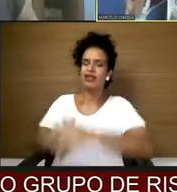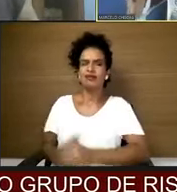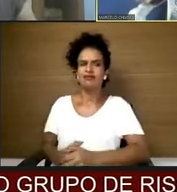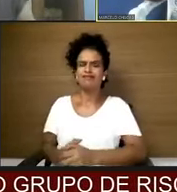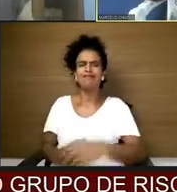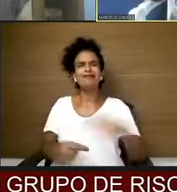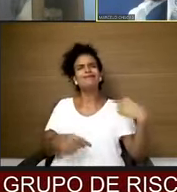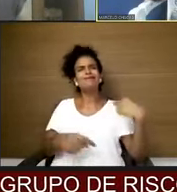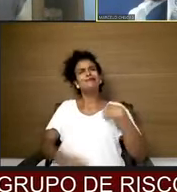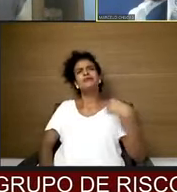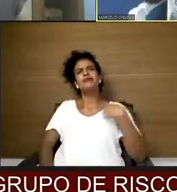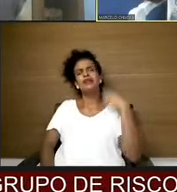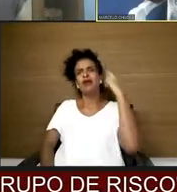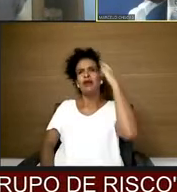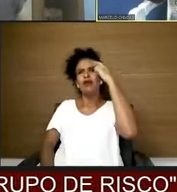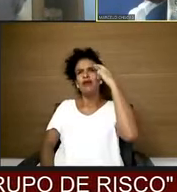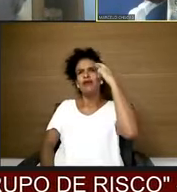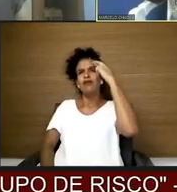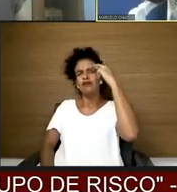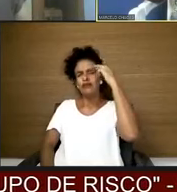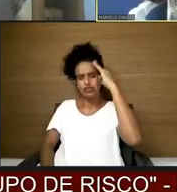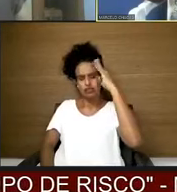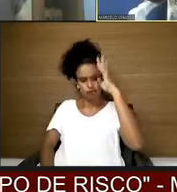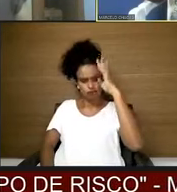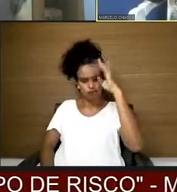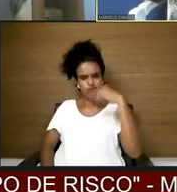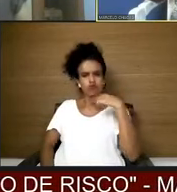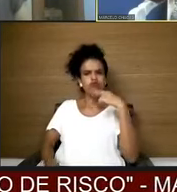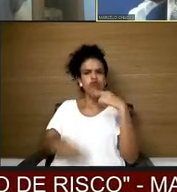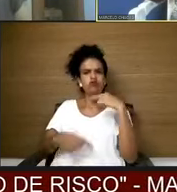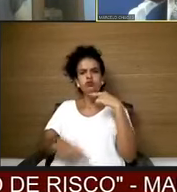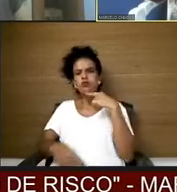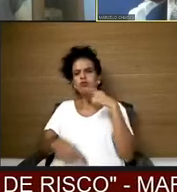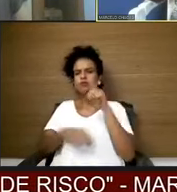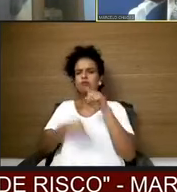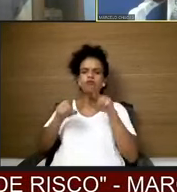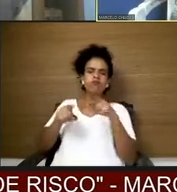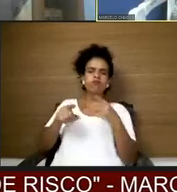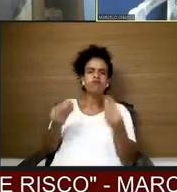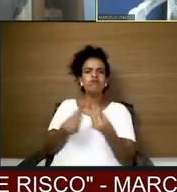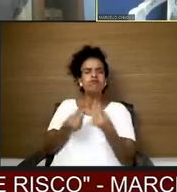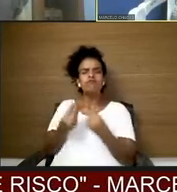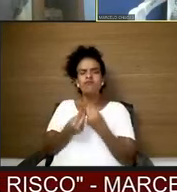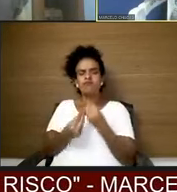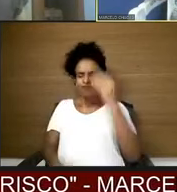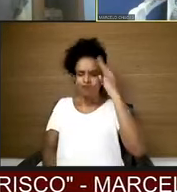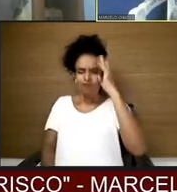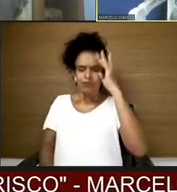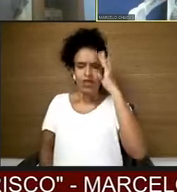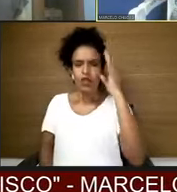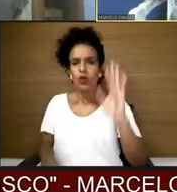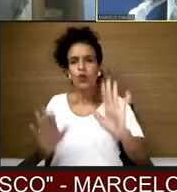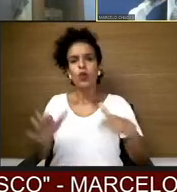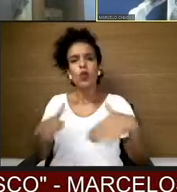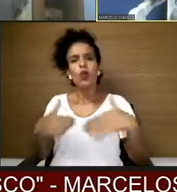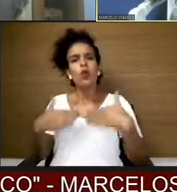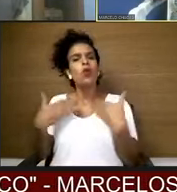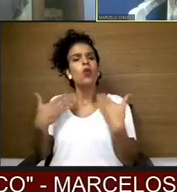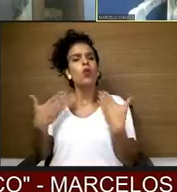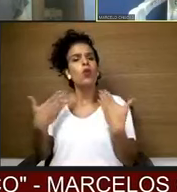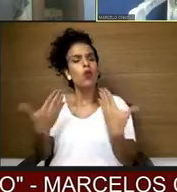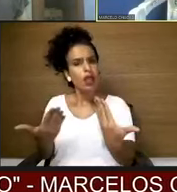perguntando, Fátima, Zezinho e esses que nos acompanham, quando é que essa